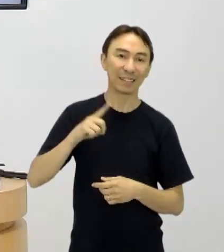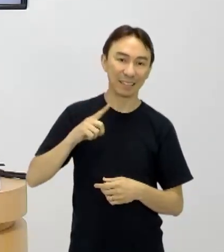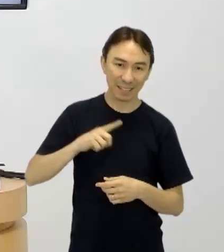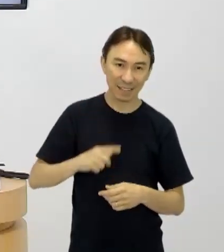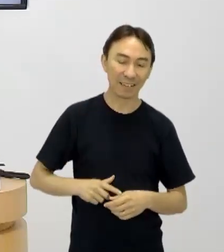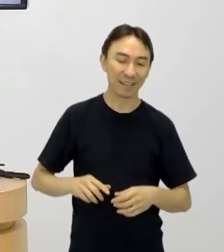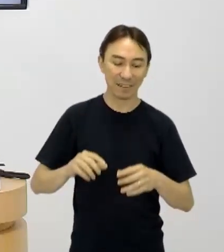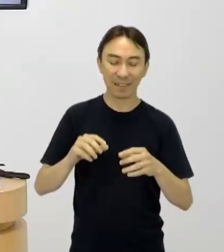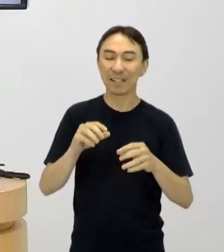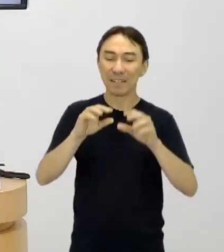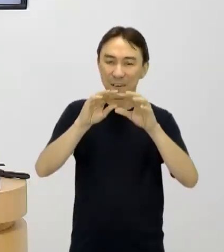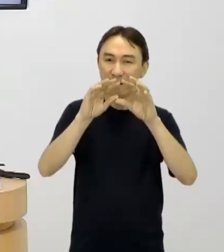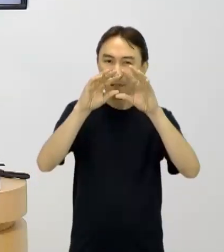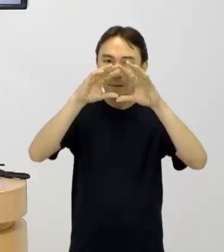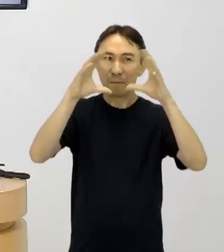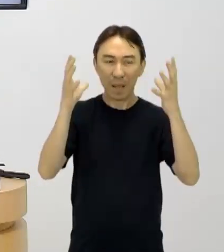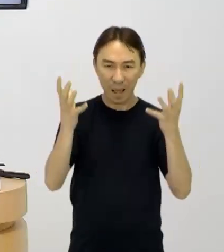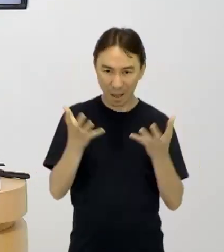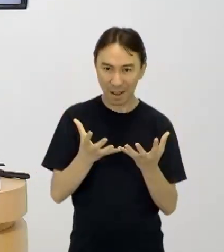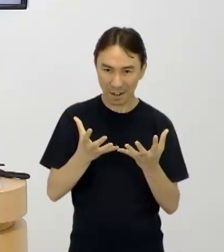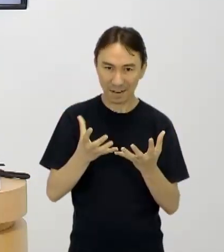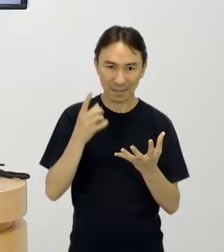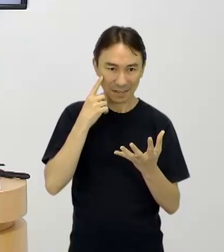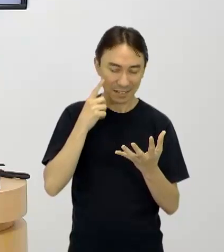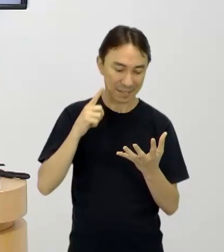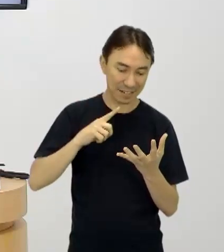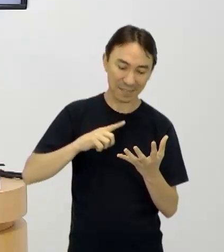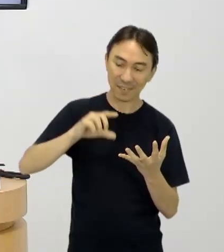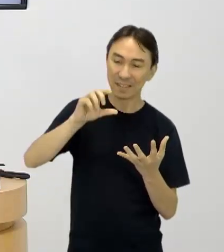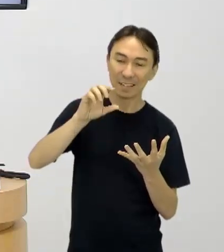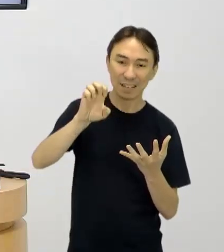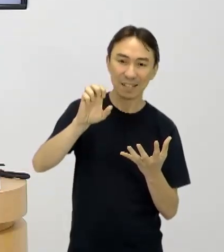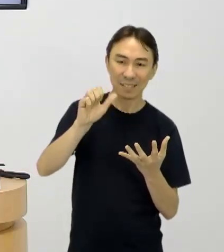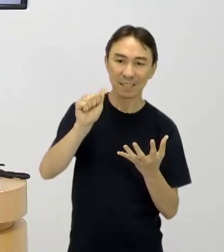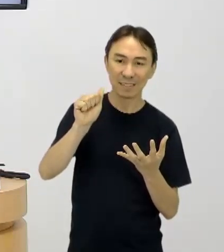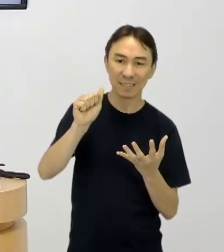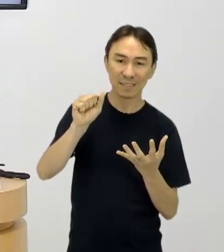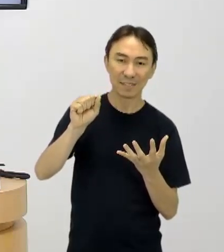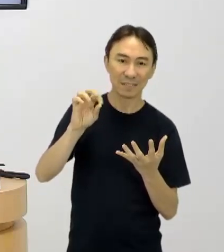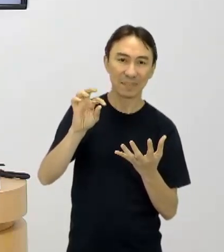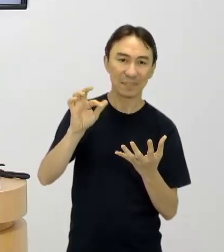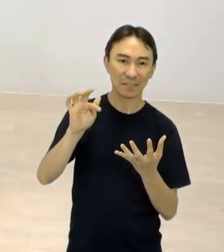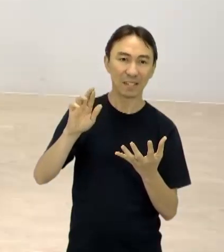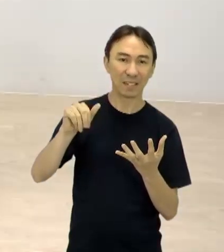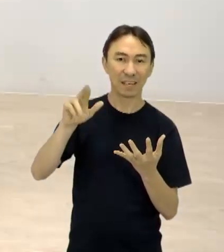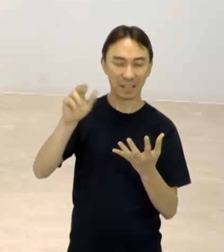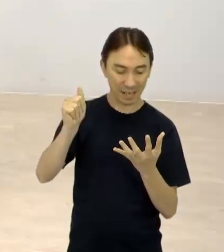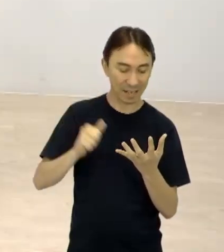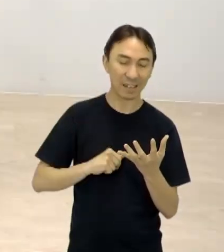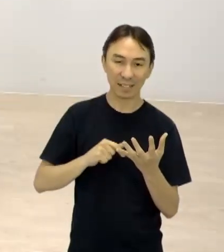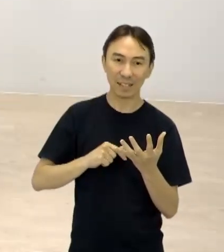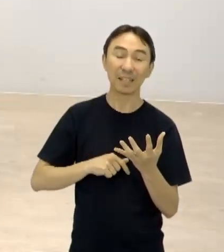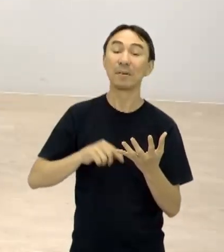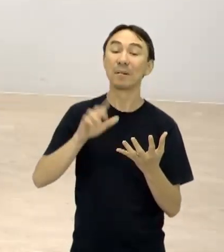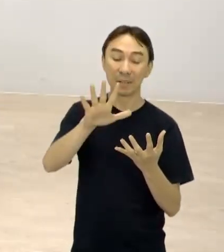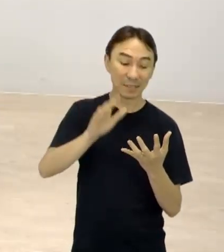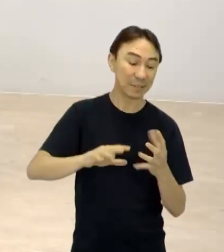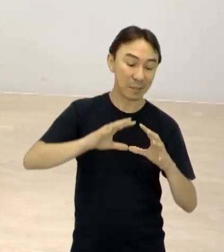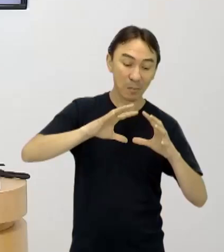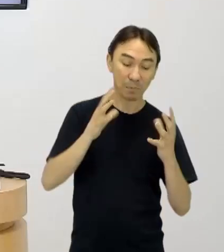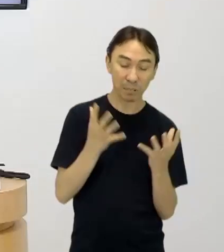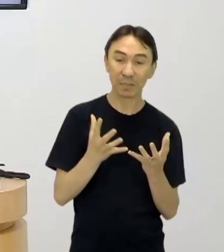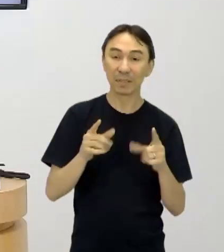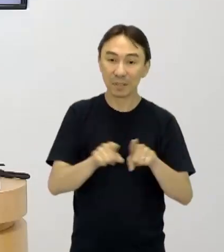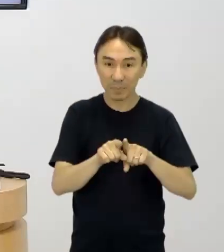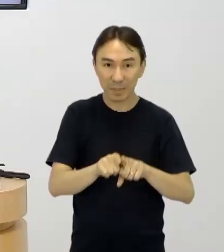lembra, né, um envoltório, né, alguma coisa no formato de uma esfera, e lito quer dizer rocha. Isso aí. É isso aí, né? A gente pode falar